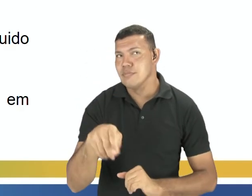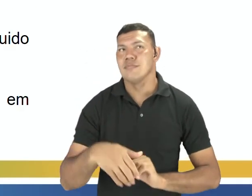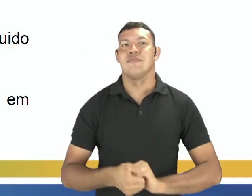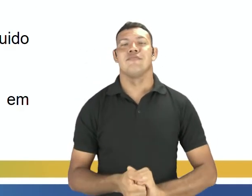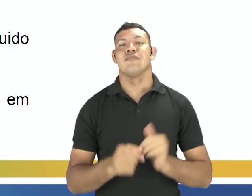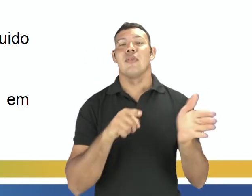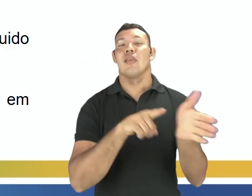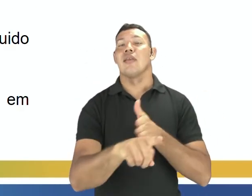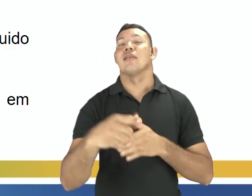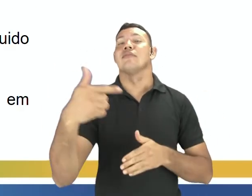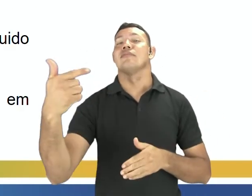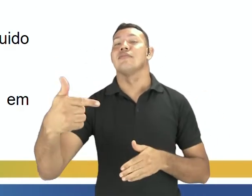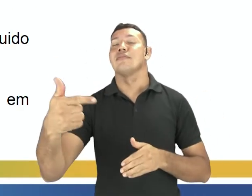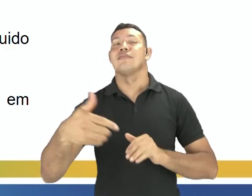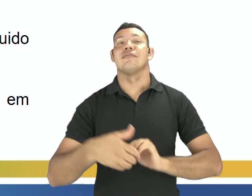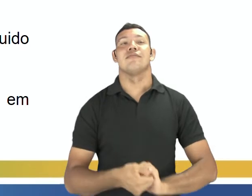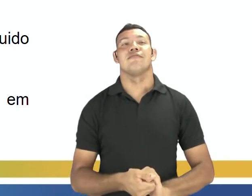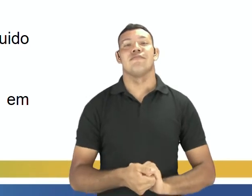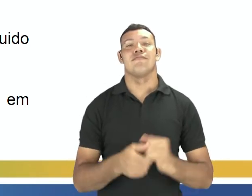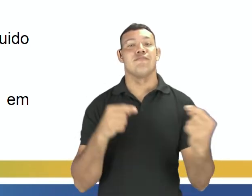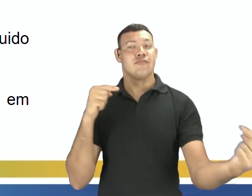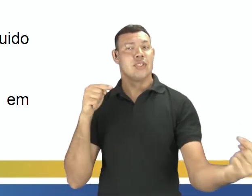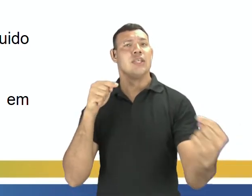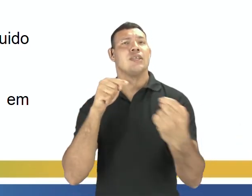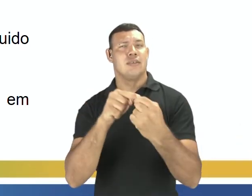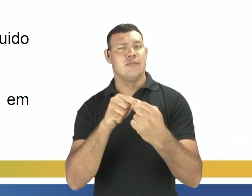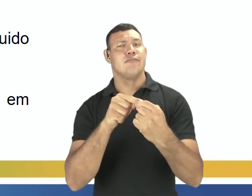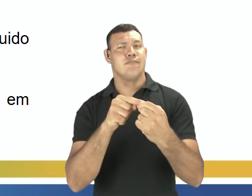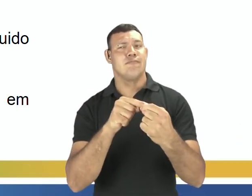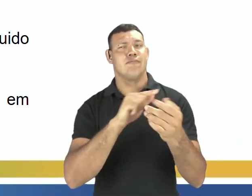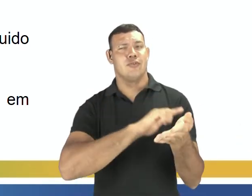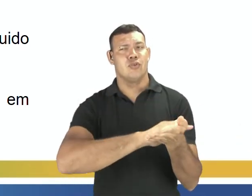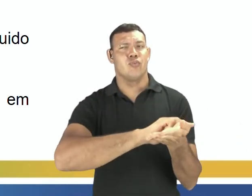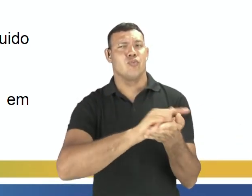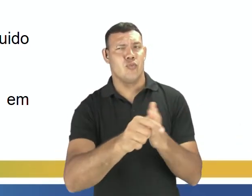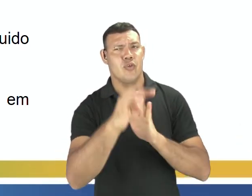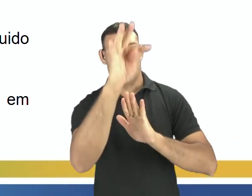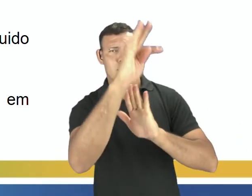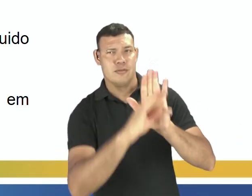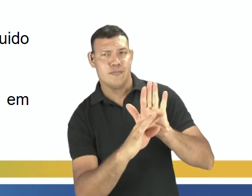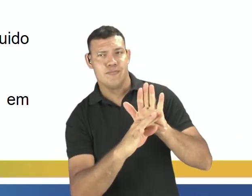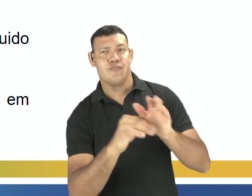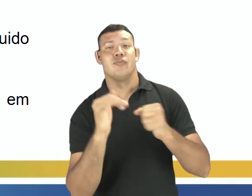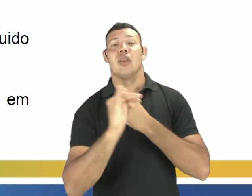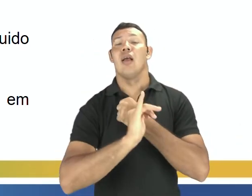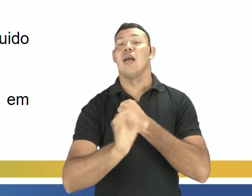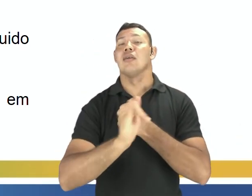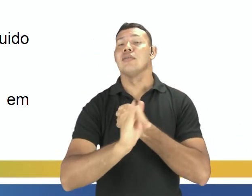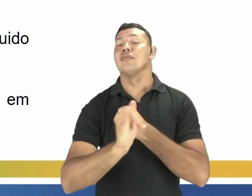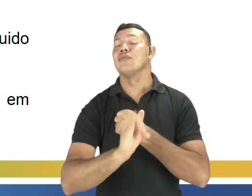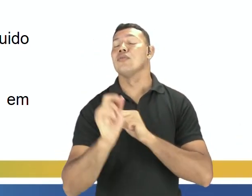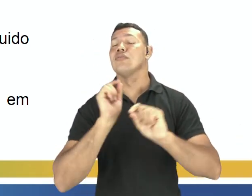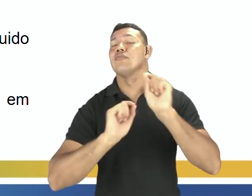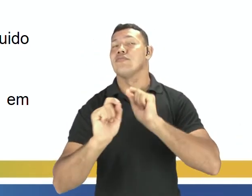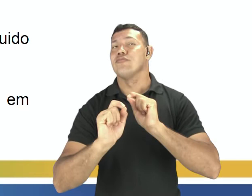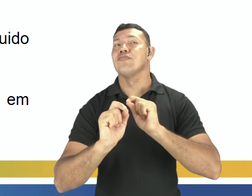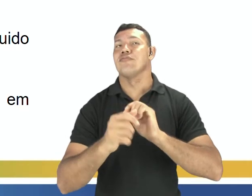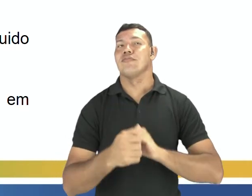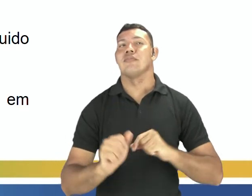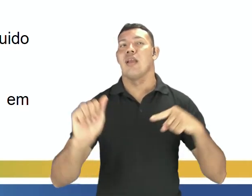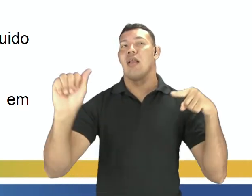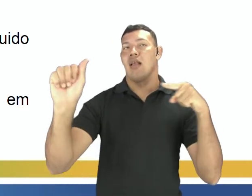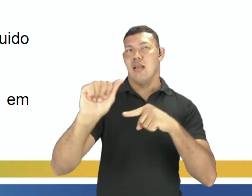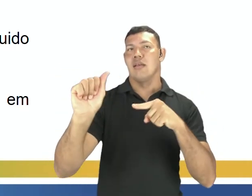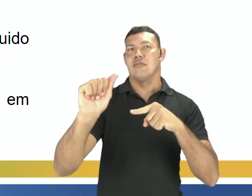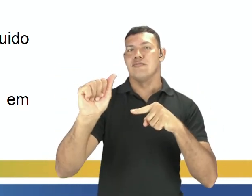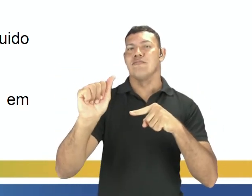para a questão 2. Com relação ao gênero do texto, é correto afirmar que a crônica, A, parte do assunto do cotidiano